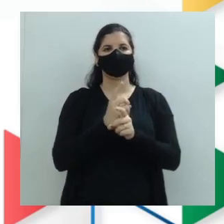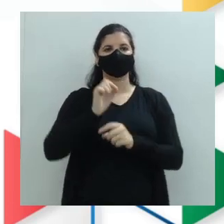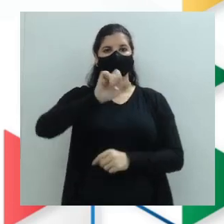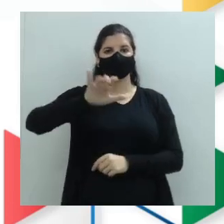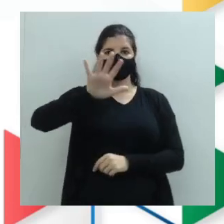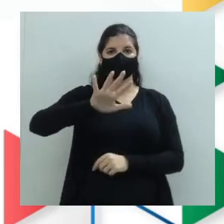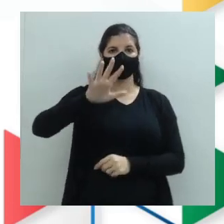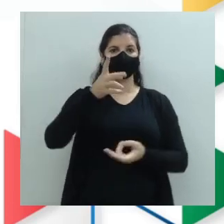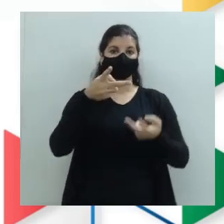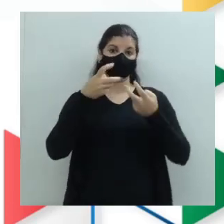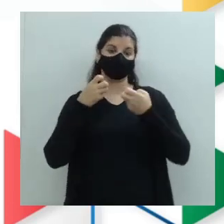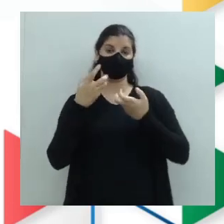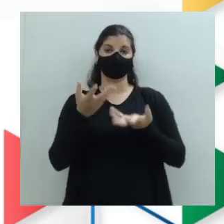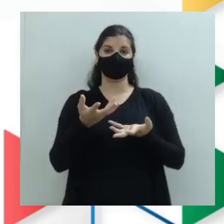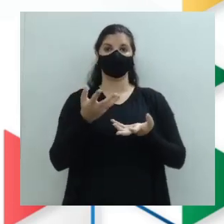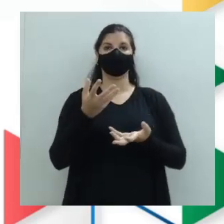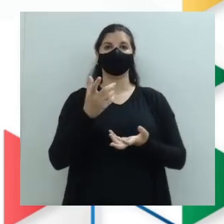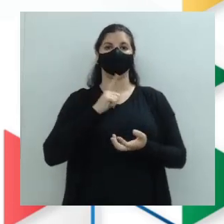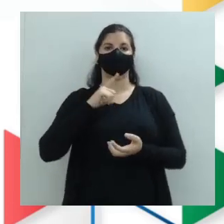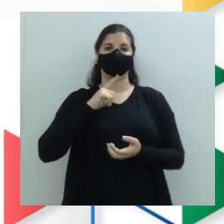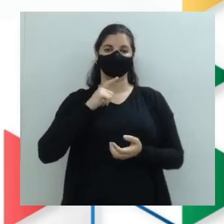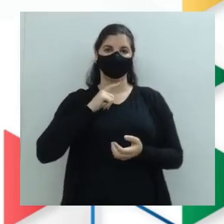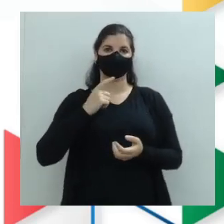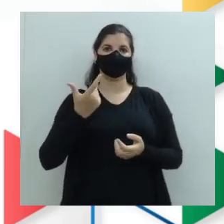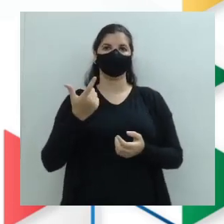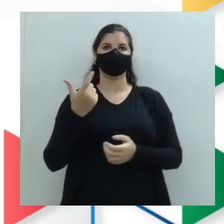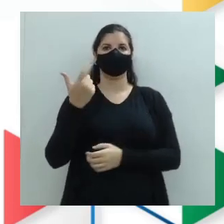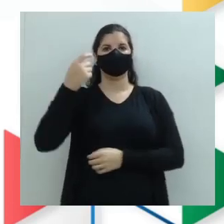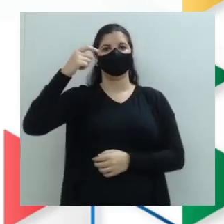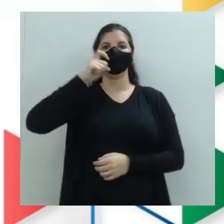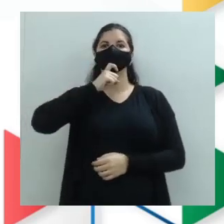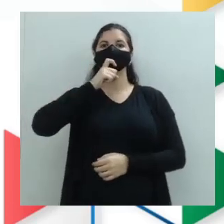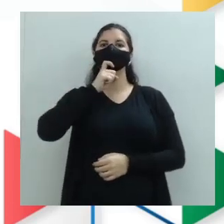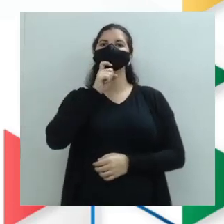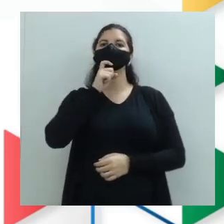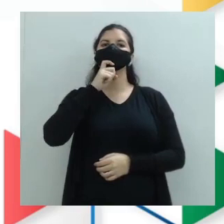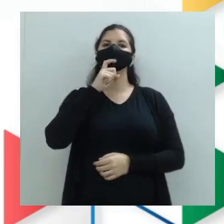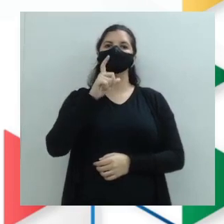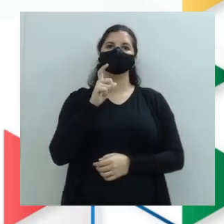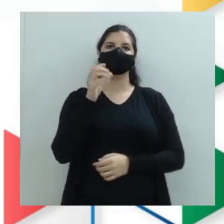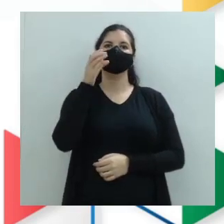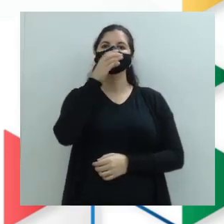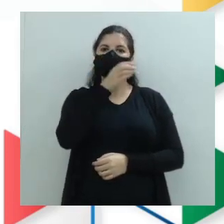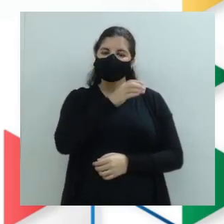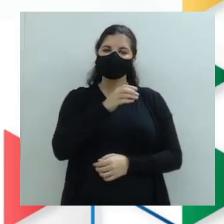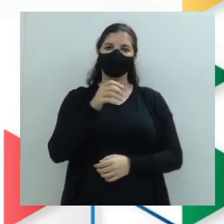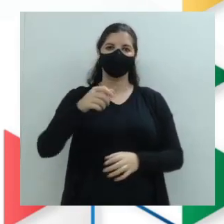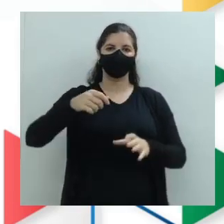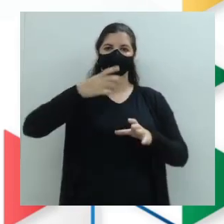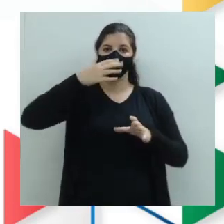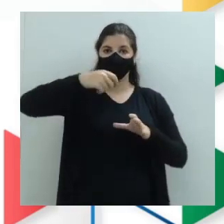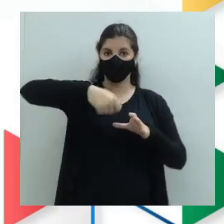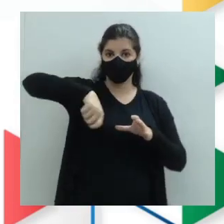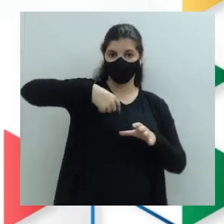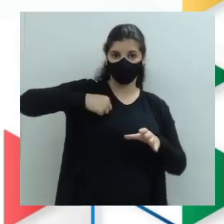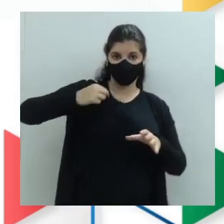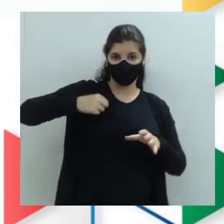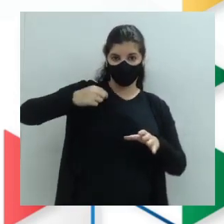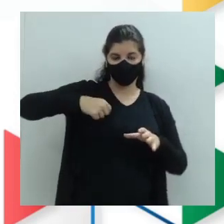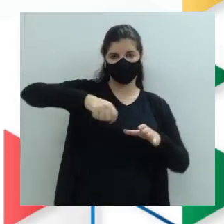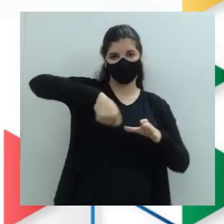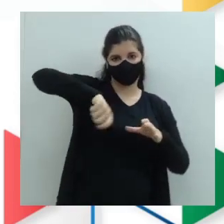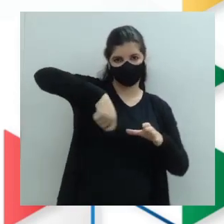imagens aí, você pode observar que eu tenho ar-condicionado, aquecedor, máquina de lavar,